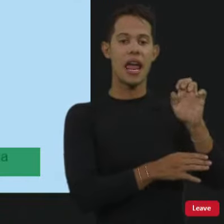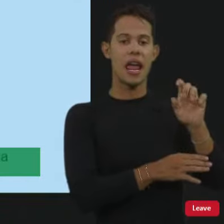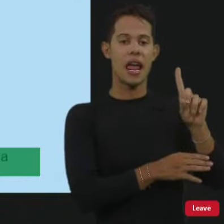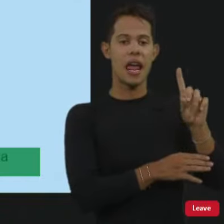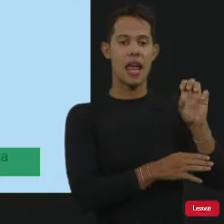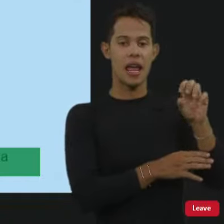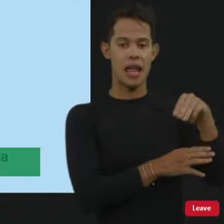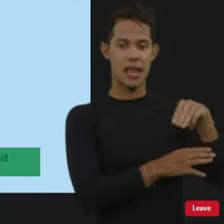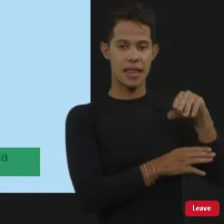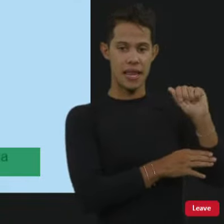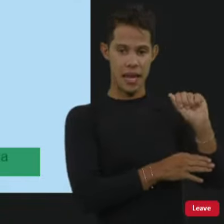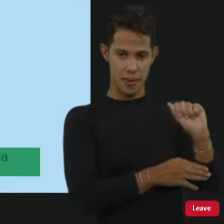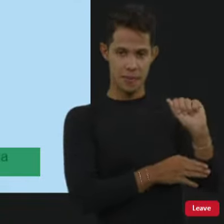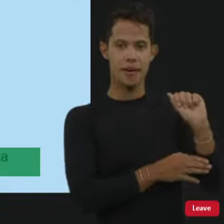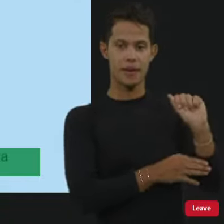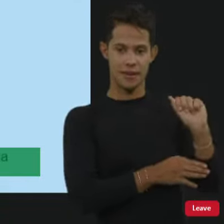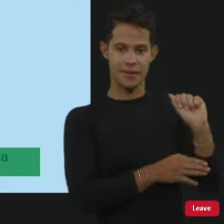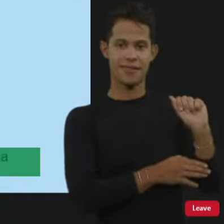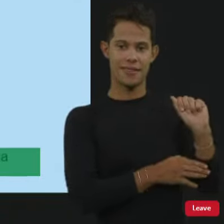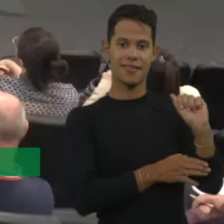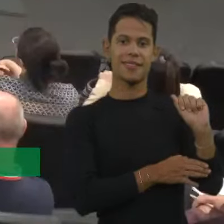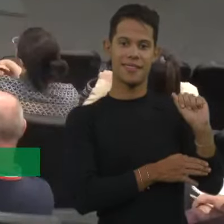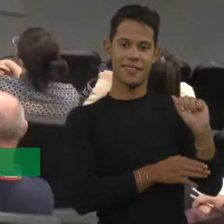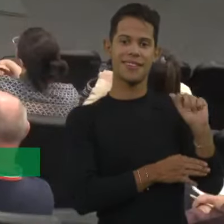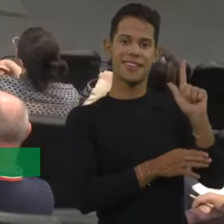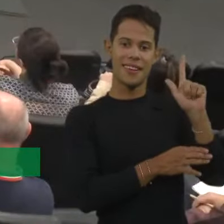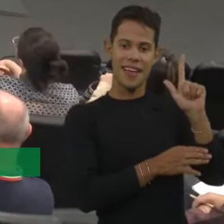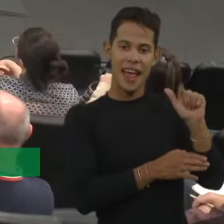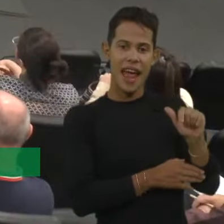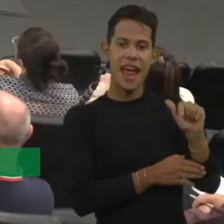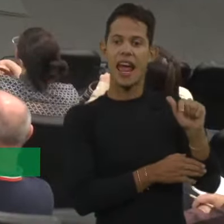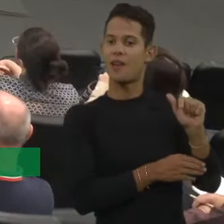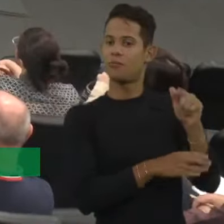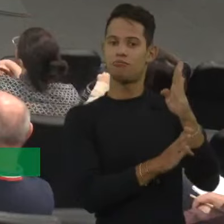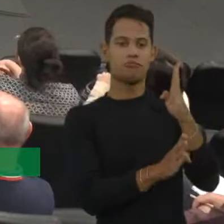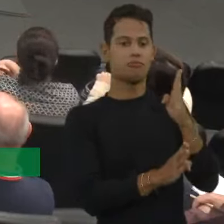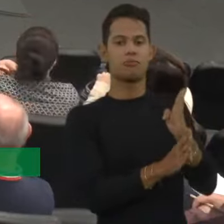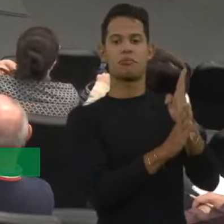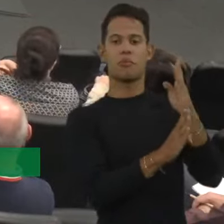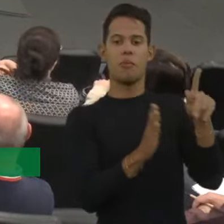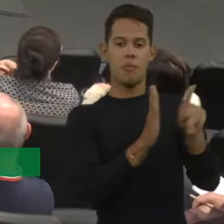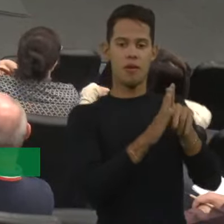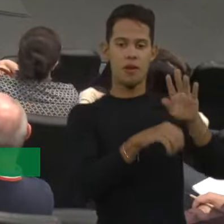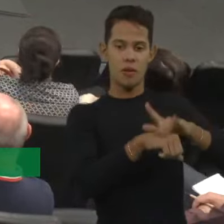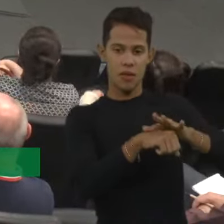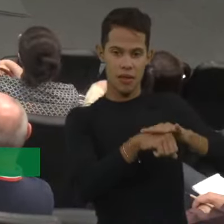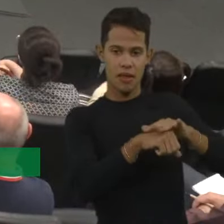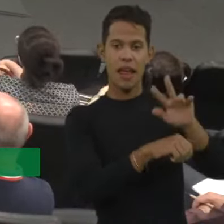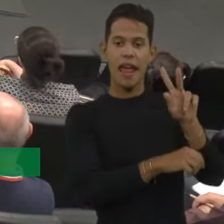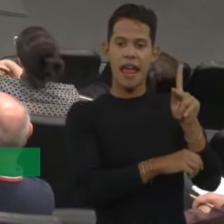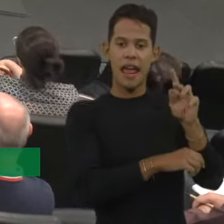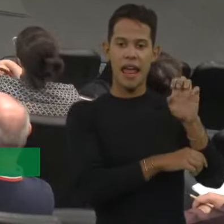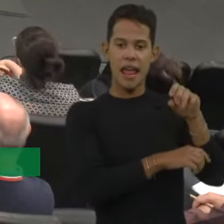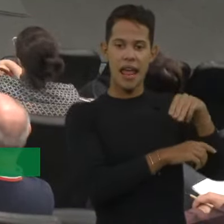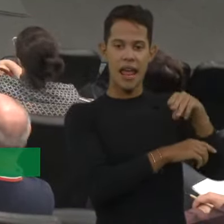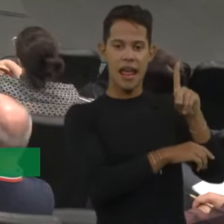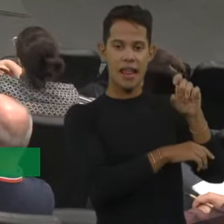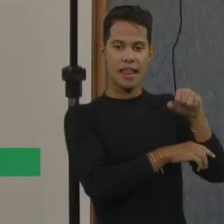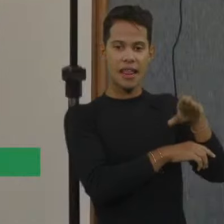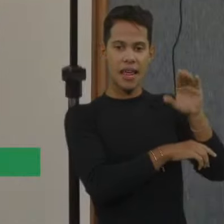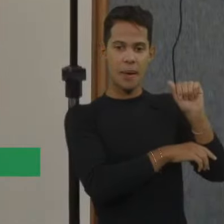a clínica-chave, né, dessa doença. Edema são inchaços que acometem tanto